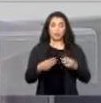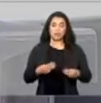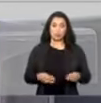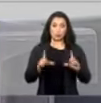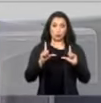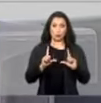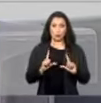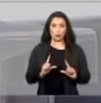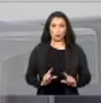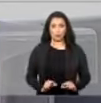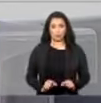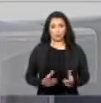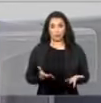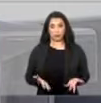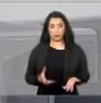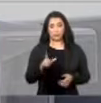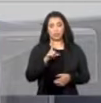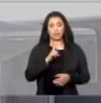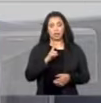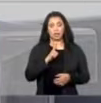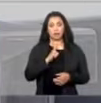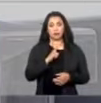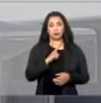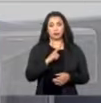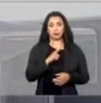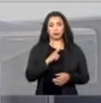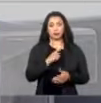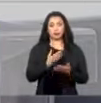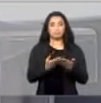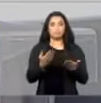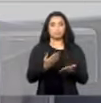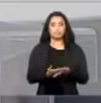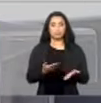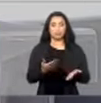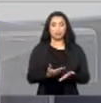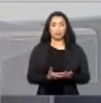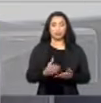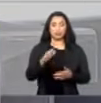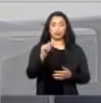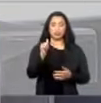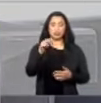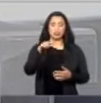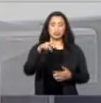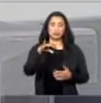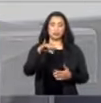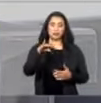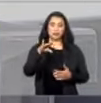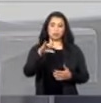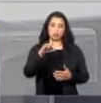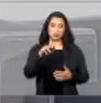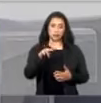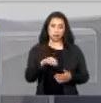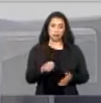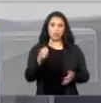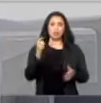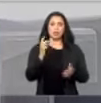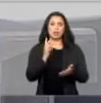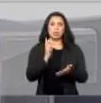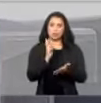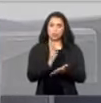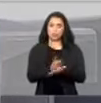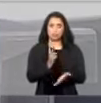teve sua atuação limitada e foi perdendo suas atribuições para a Ancine. No mesmo período, a Ancine